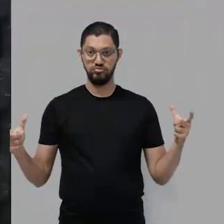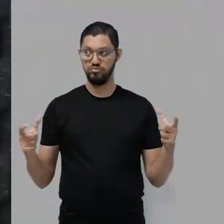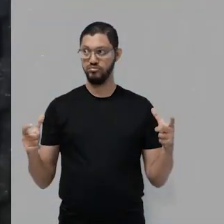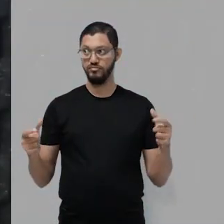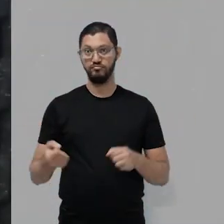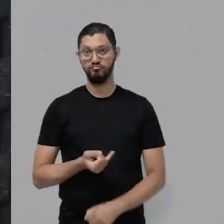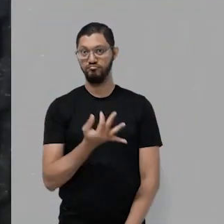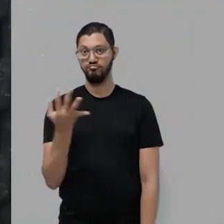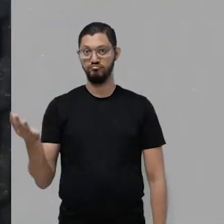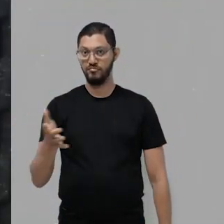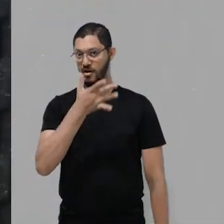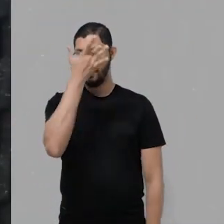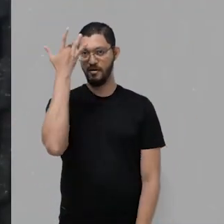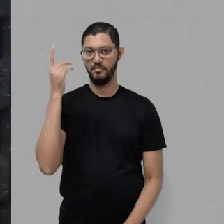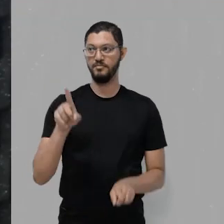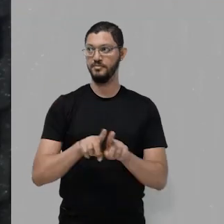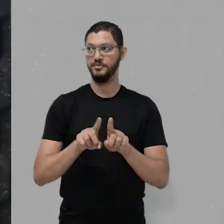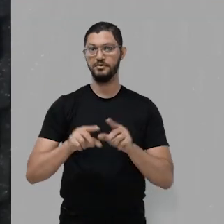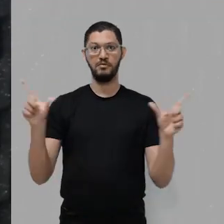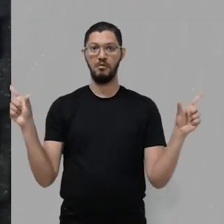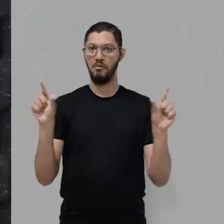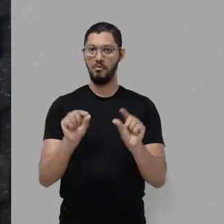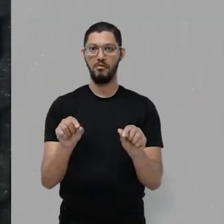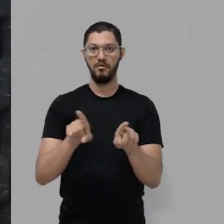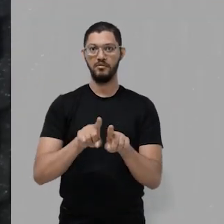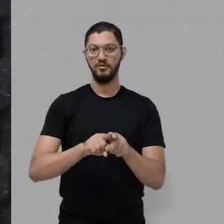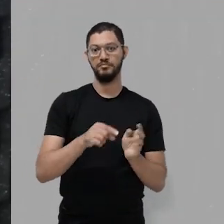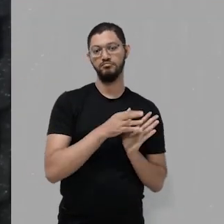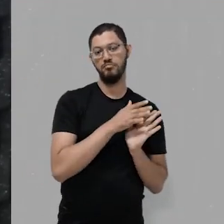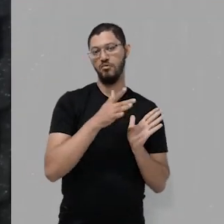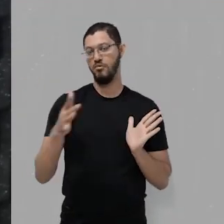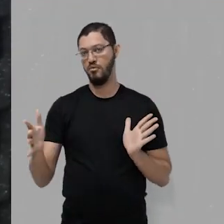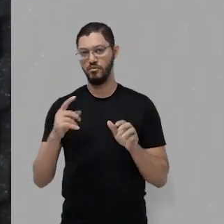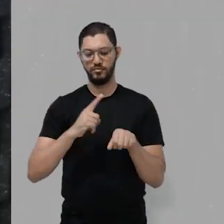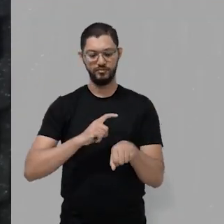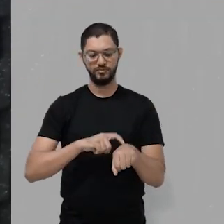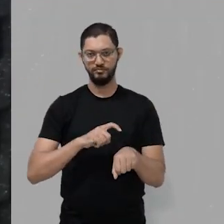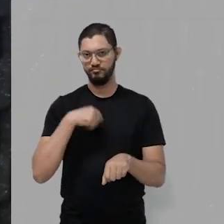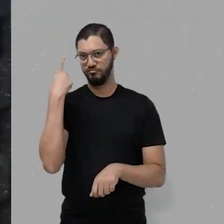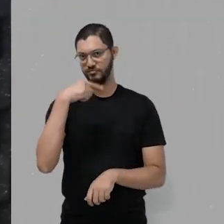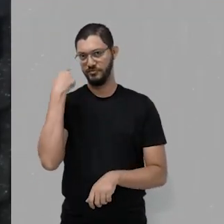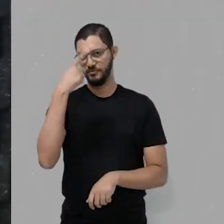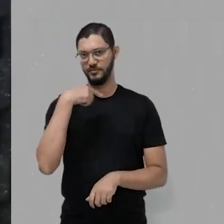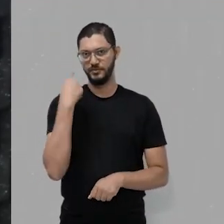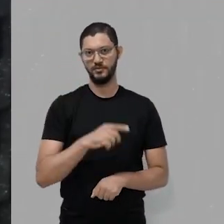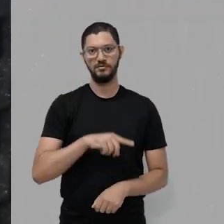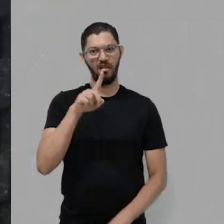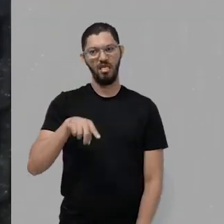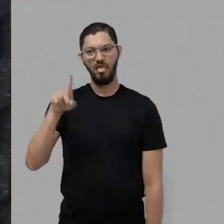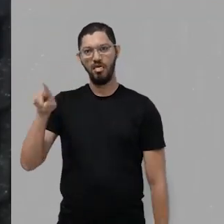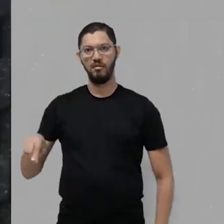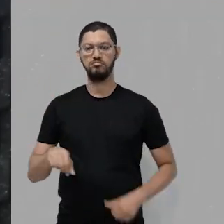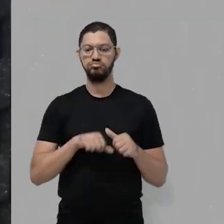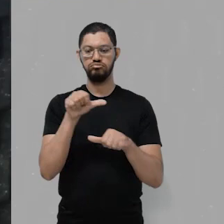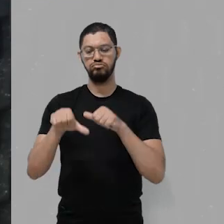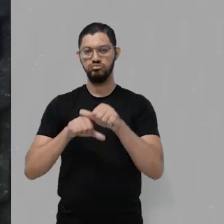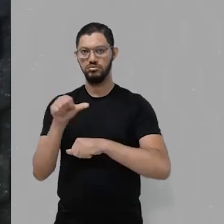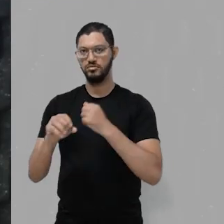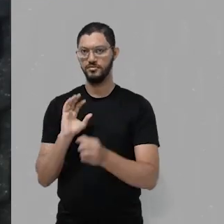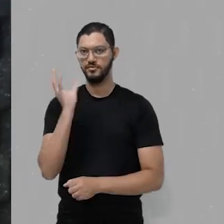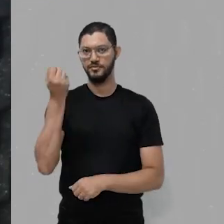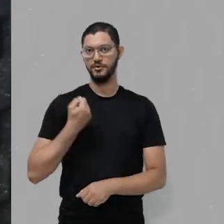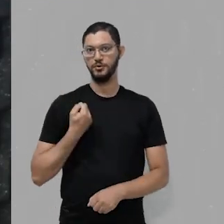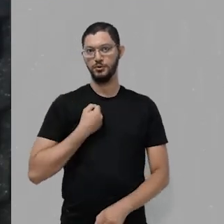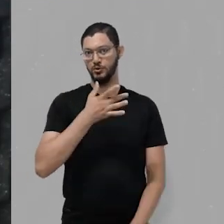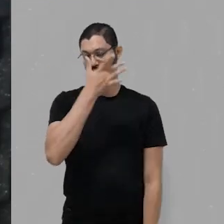em quantidade de indivíduos, costumam diminuir ao longo do tempo. E essas oscilações que ocorrem no